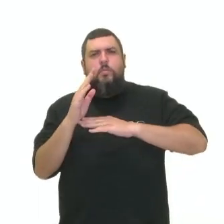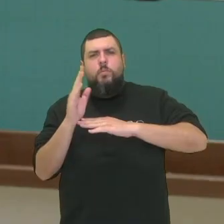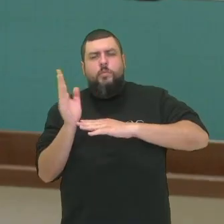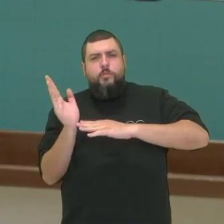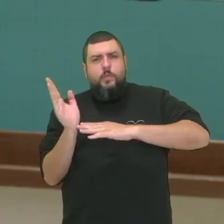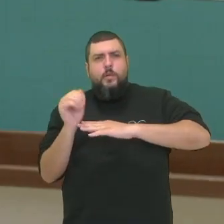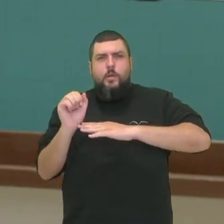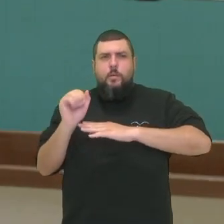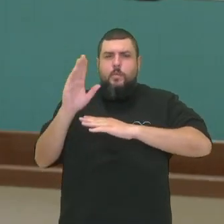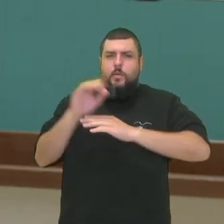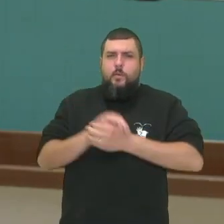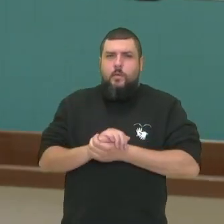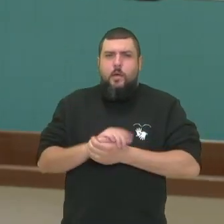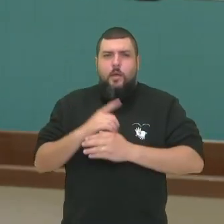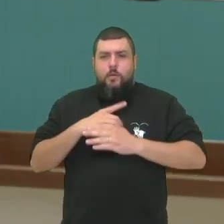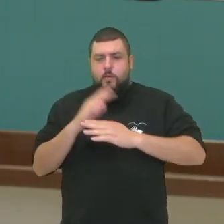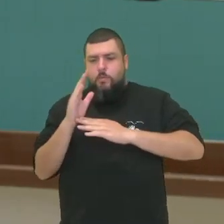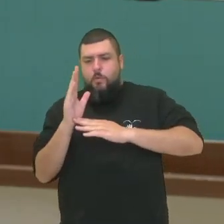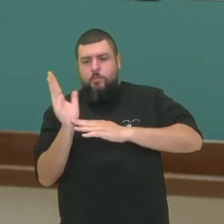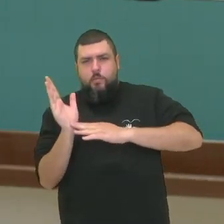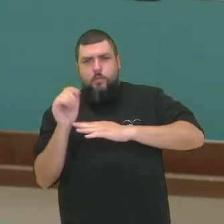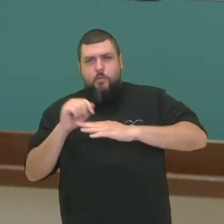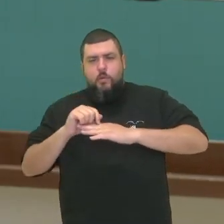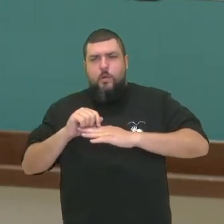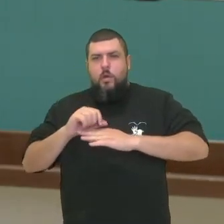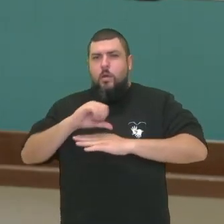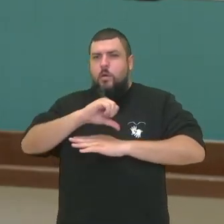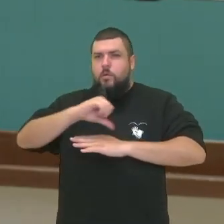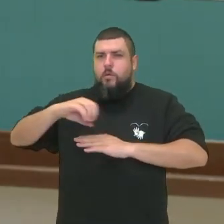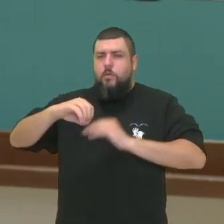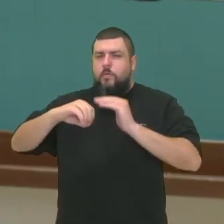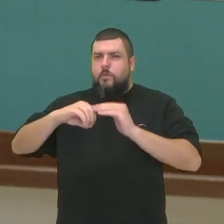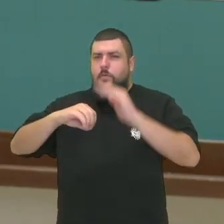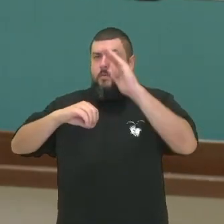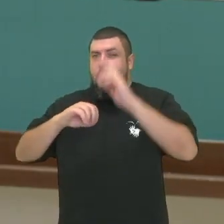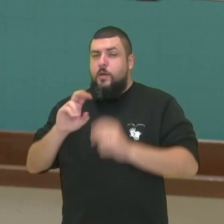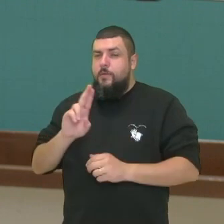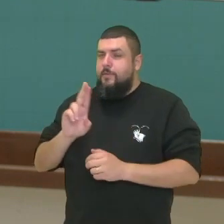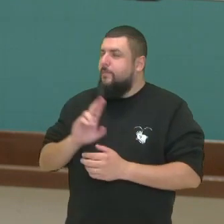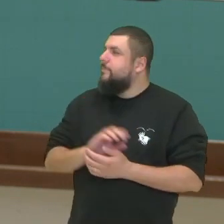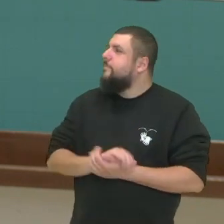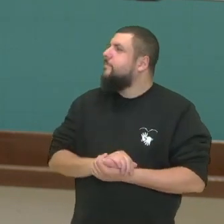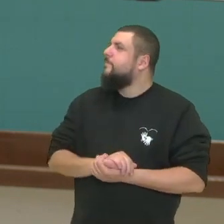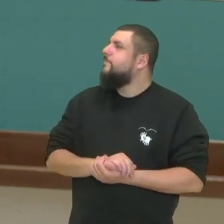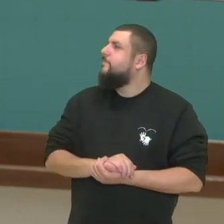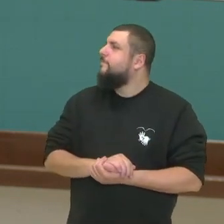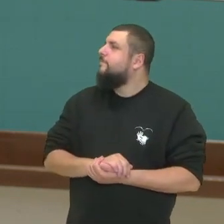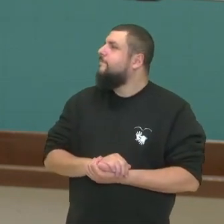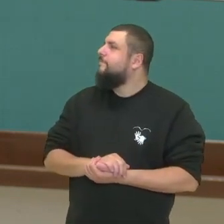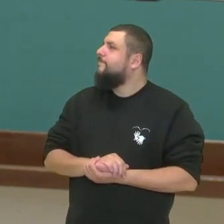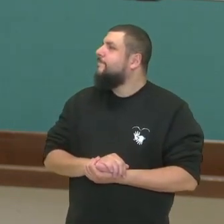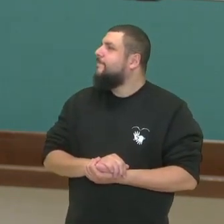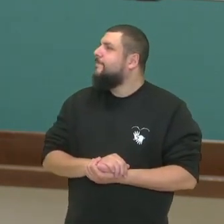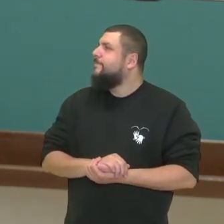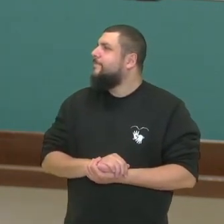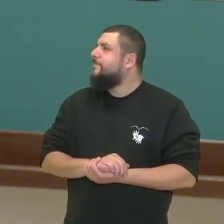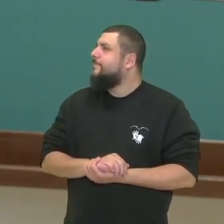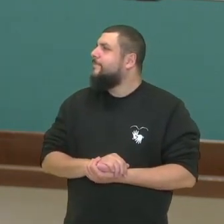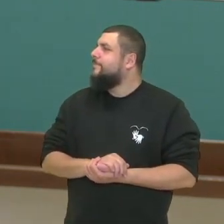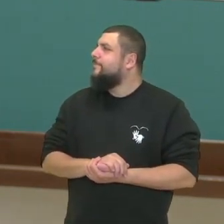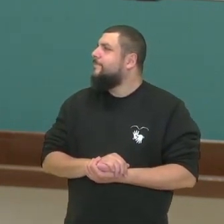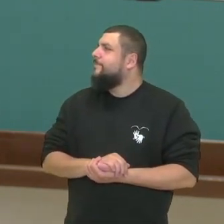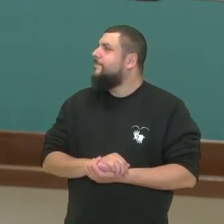graus, tá bom? Então, tendo um ângulozinho maior do que 90 graus, ele vai ser chamado de obtusângulo, beleza? Então, tá jóia.